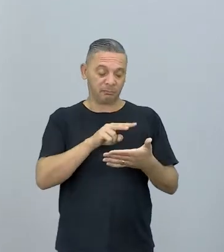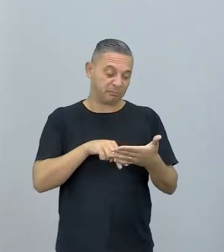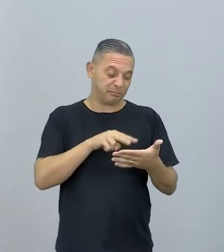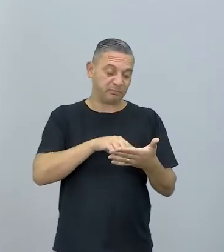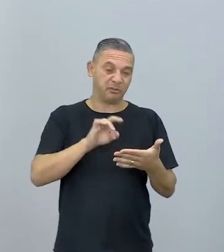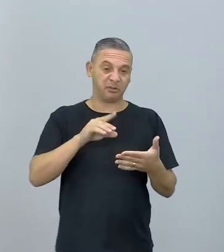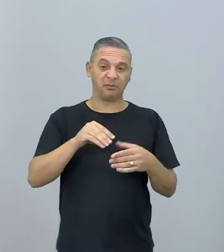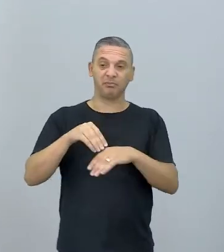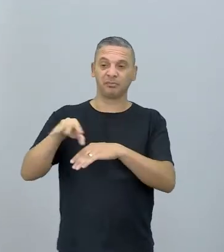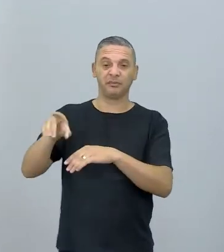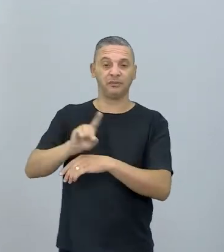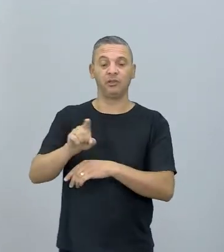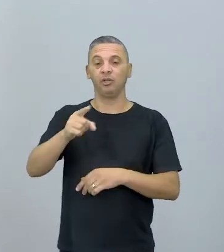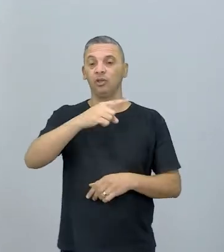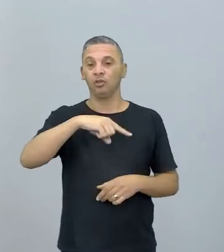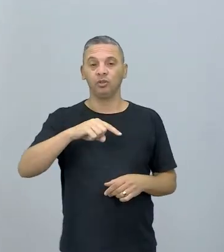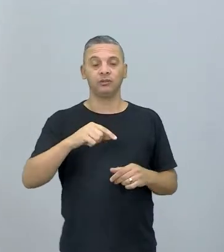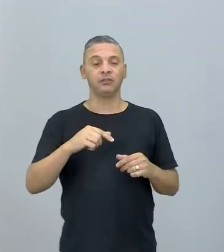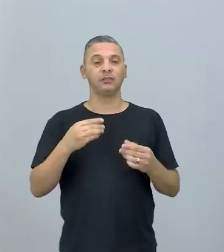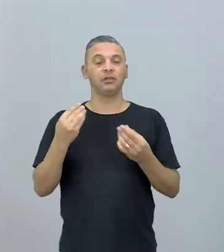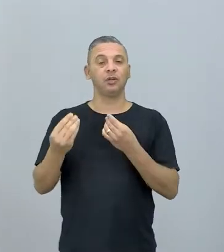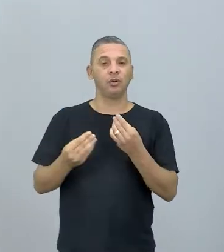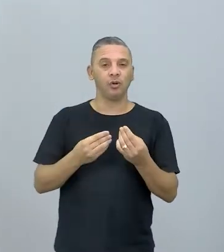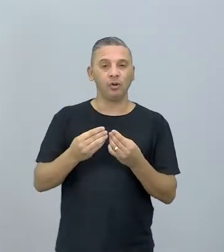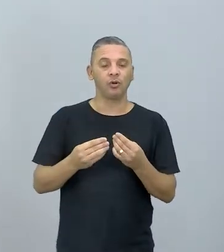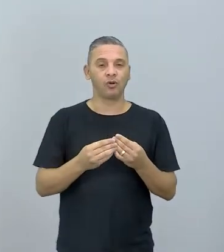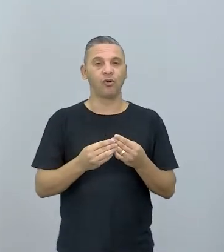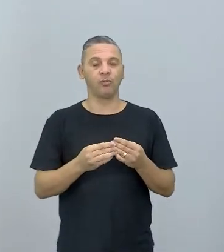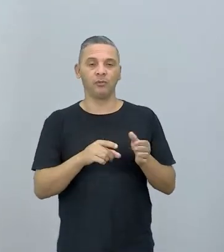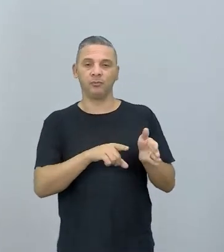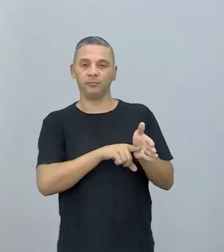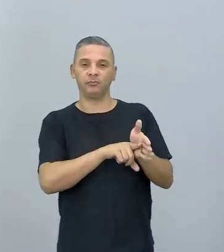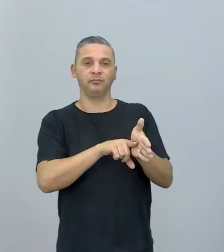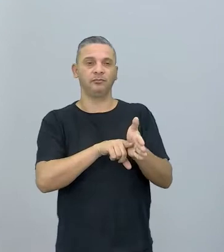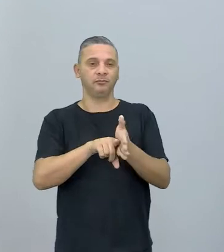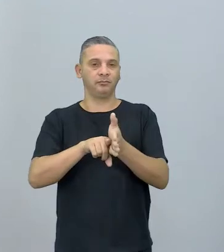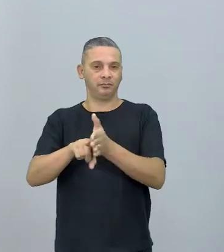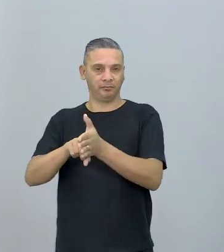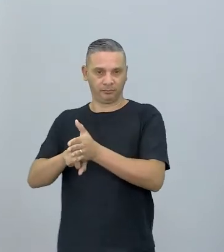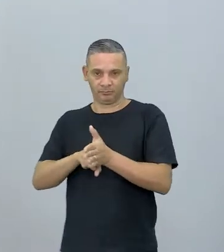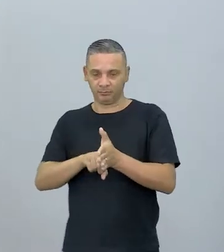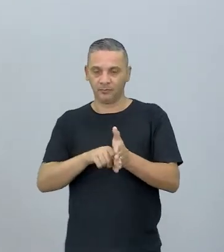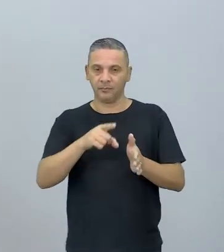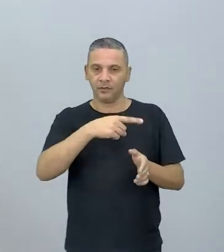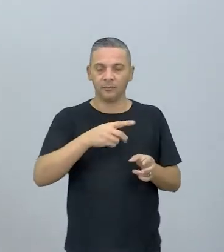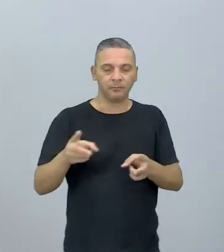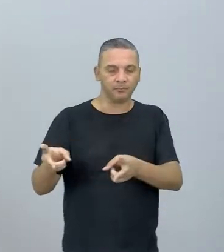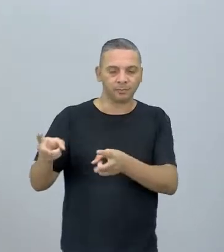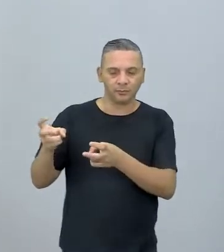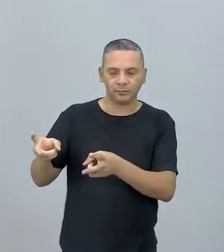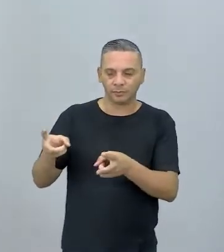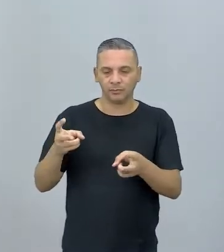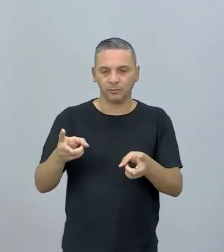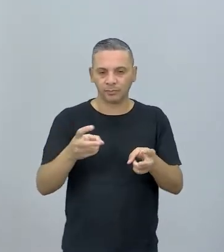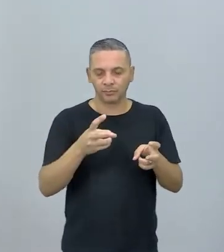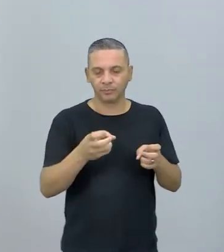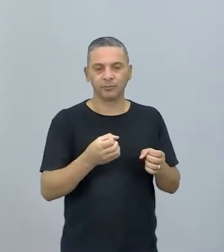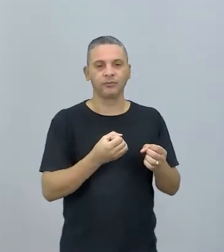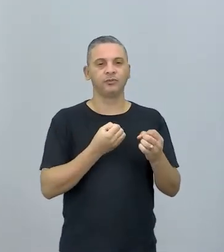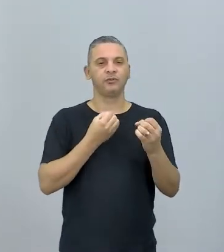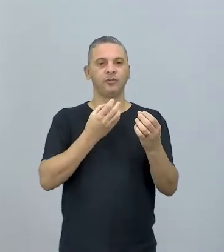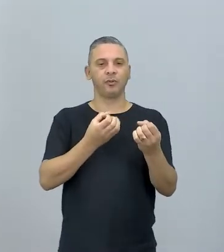e repassar. A gente vai ter um trabalho ativo de pesquisa, no sentido de que nós vamos coletar dados, nós